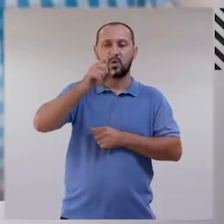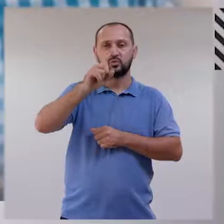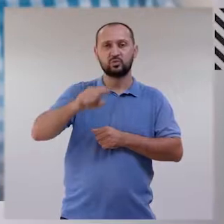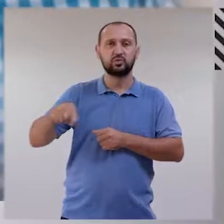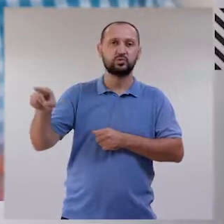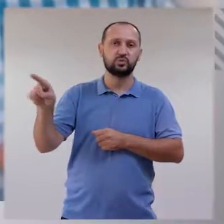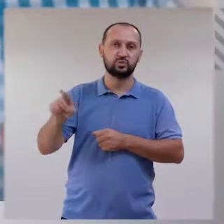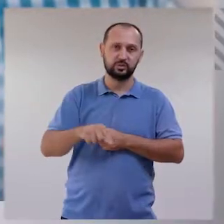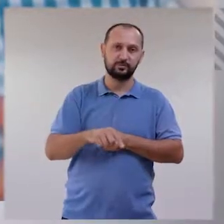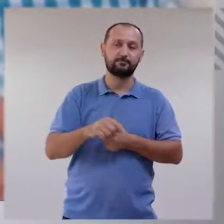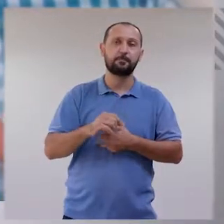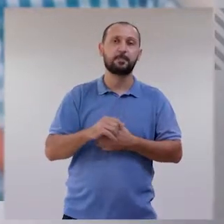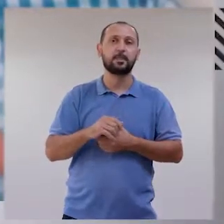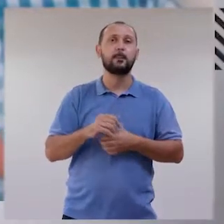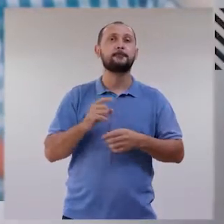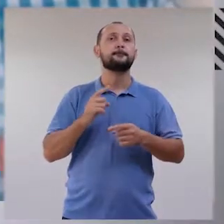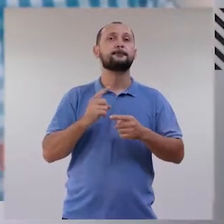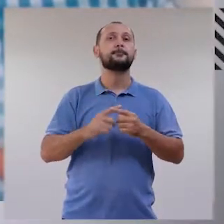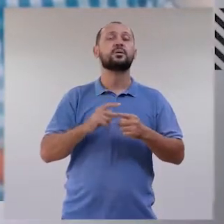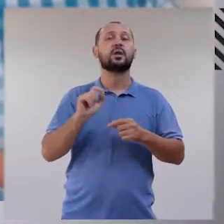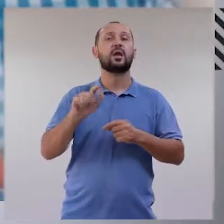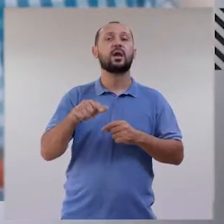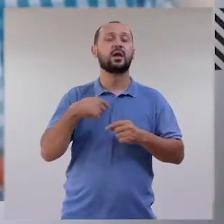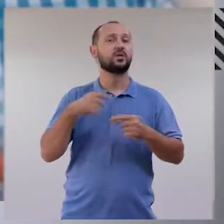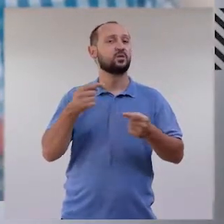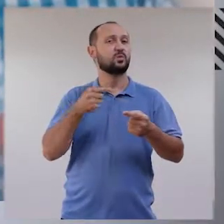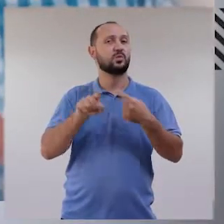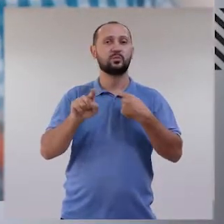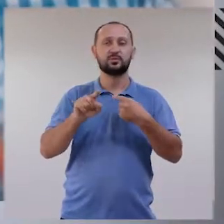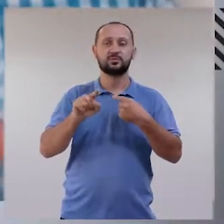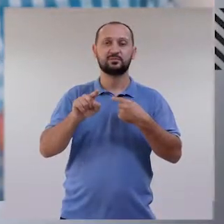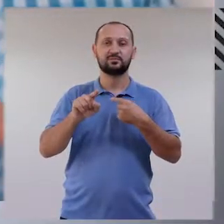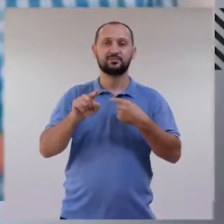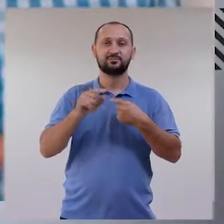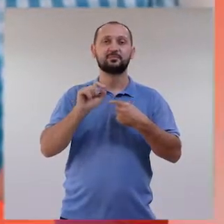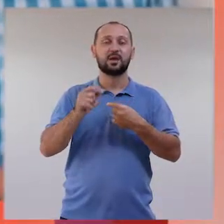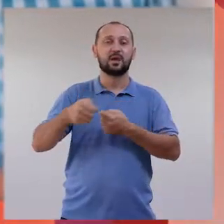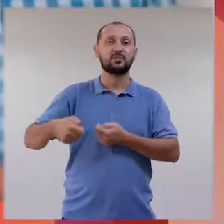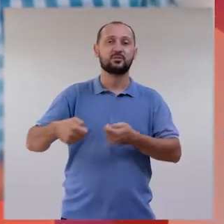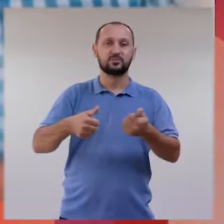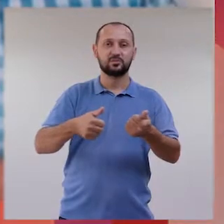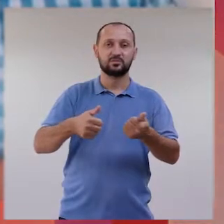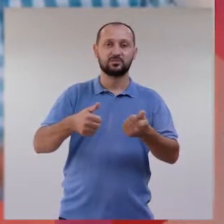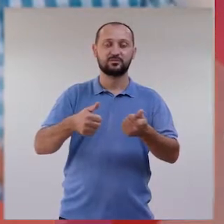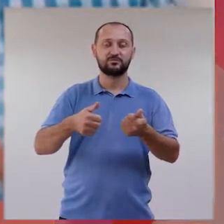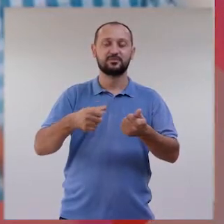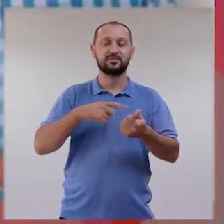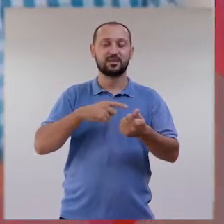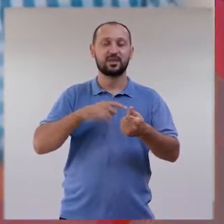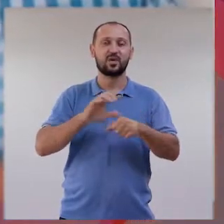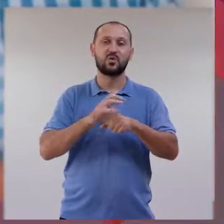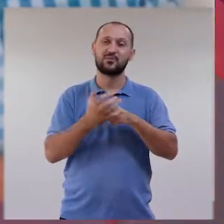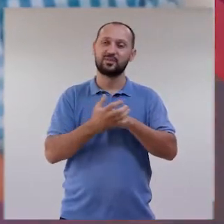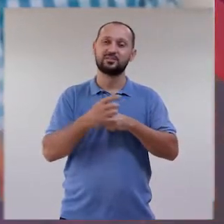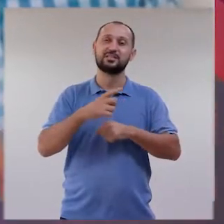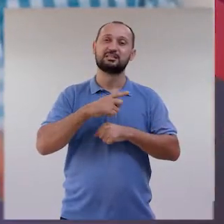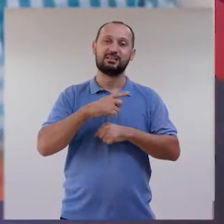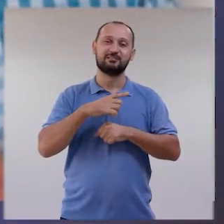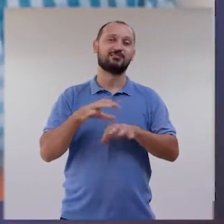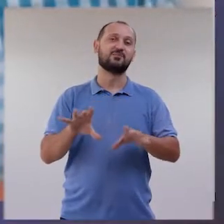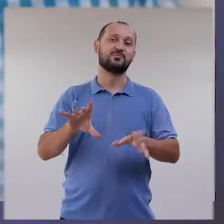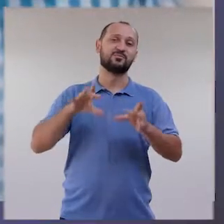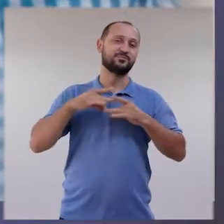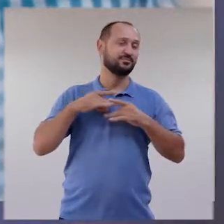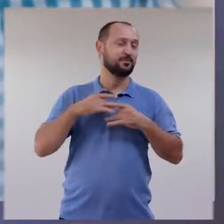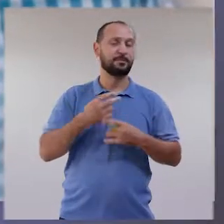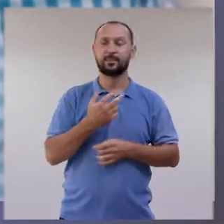esse processo de doação, porque ela é contraindicação absoluta para doação, o teste COVID positivo,